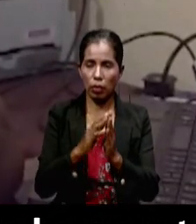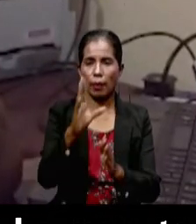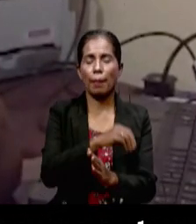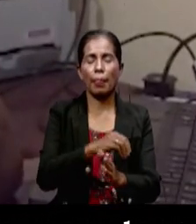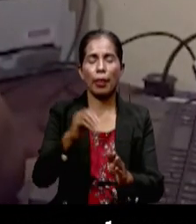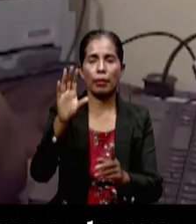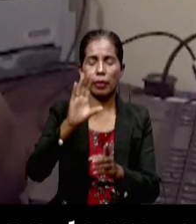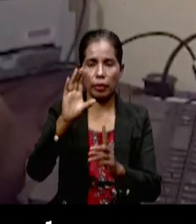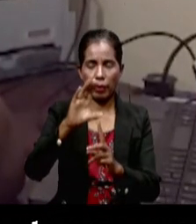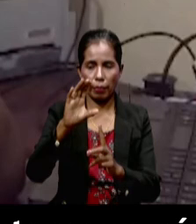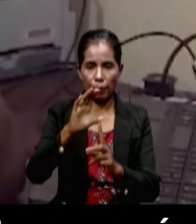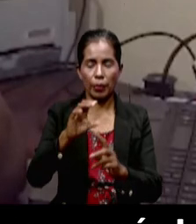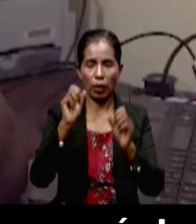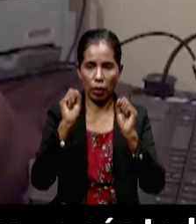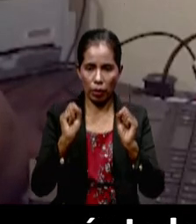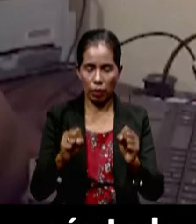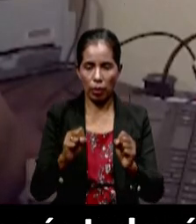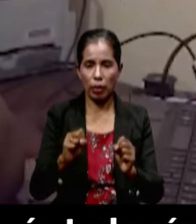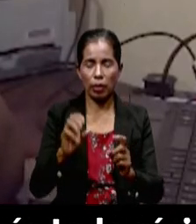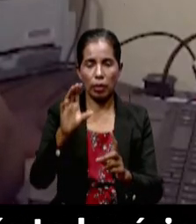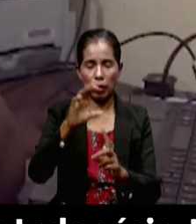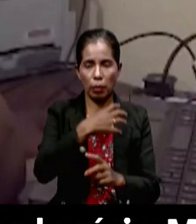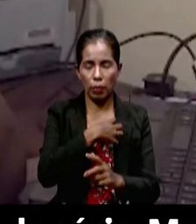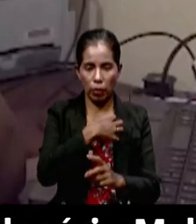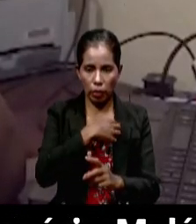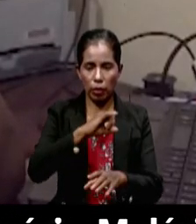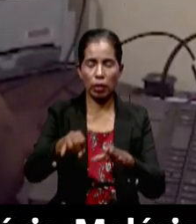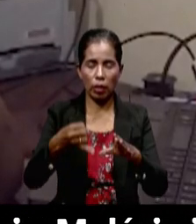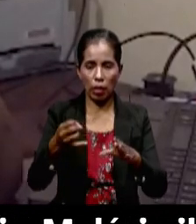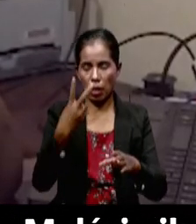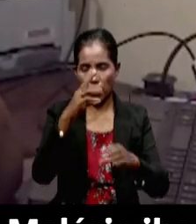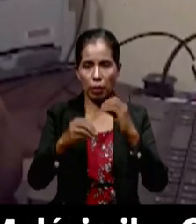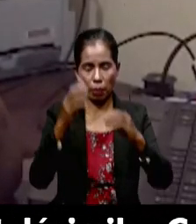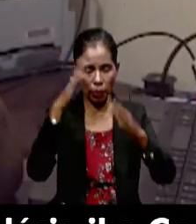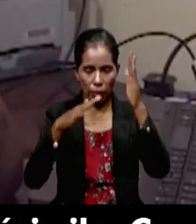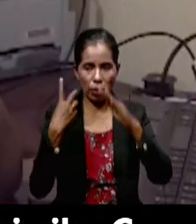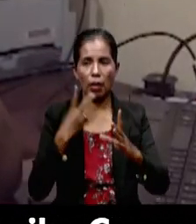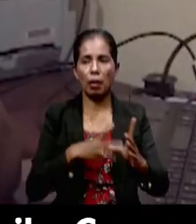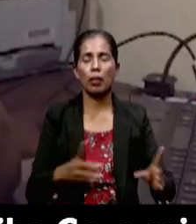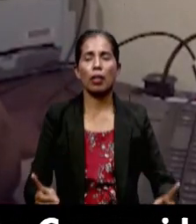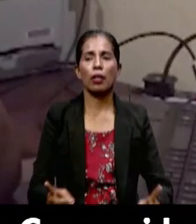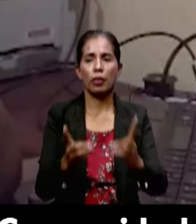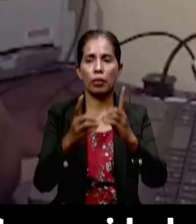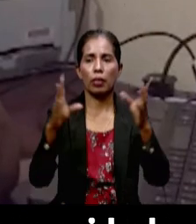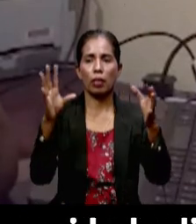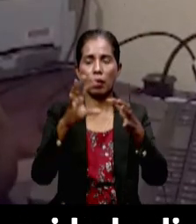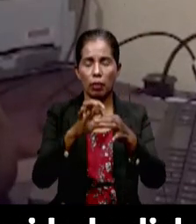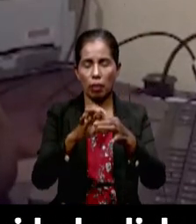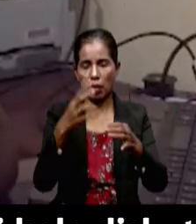komandan jeral atu hare ba problema ne warsa kami hasoru liliu liga ho